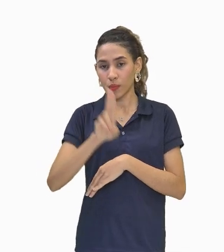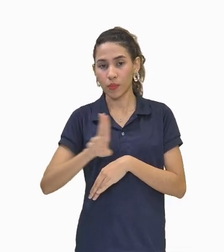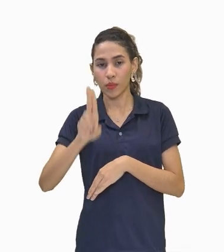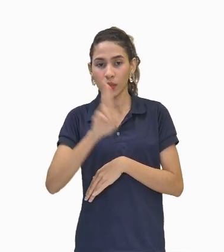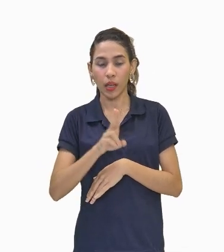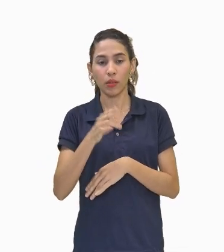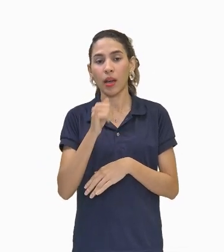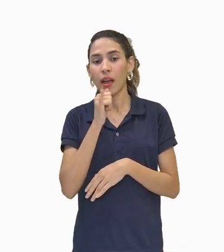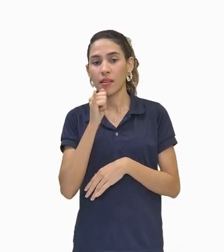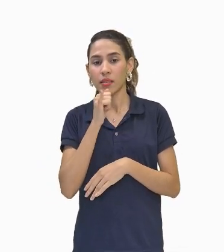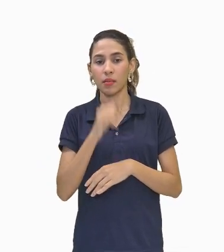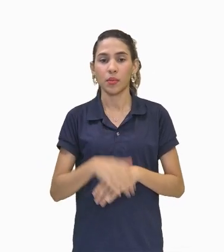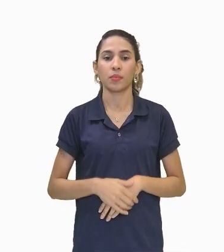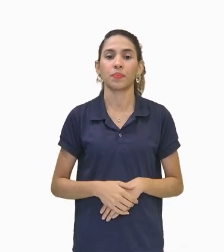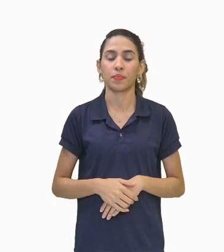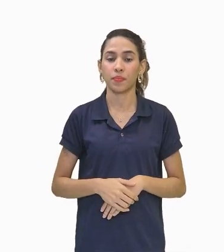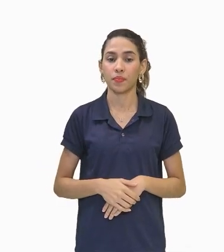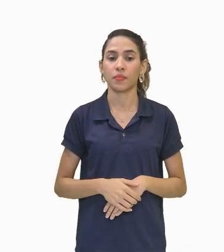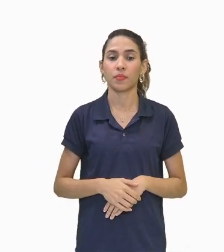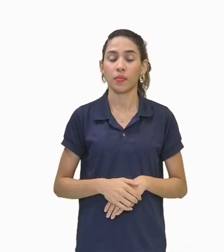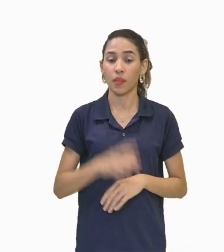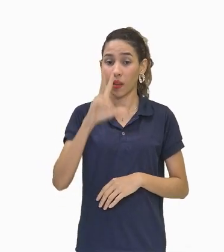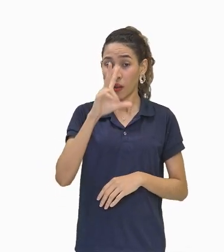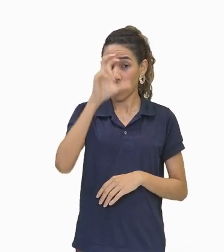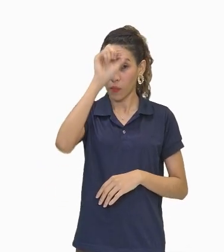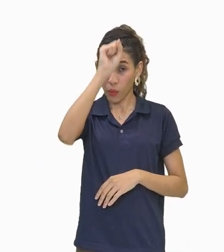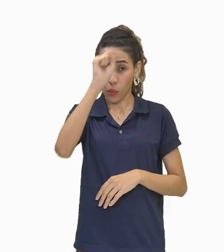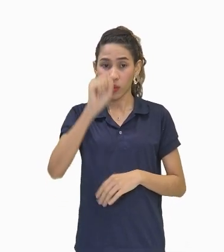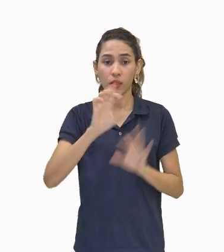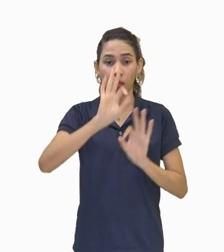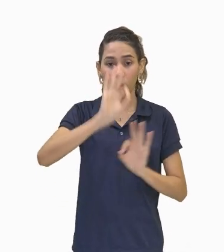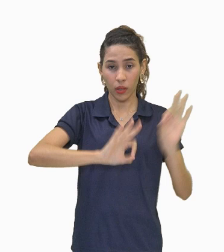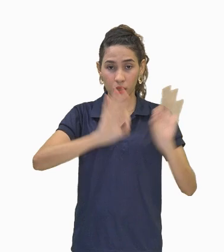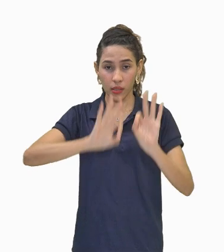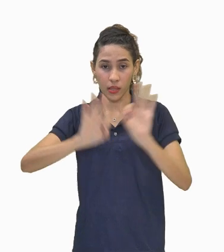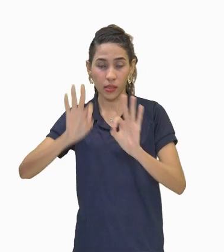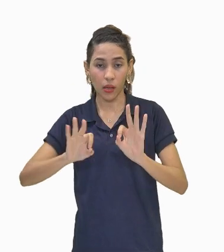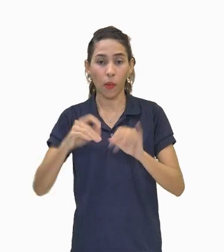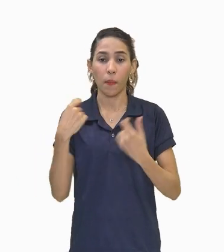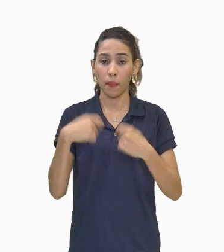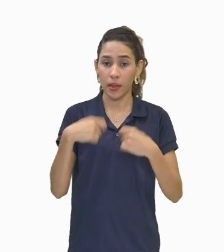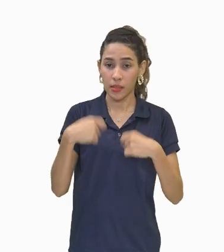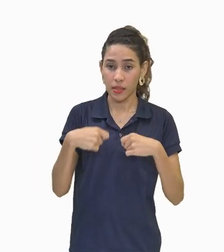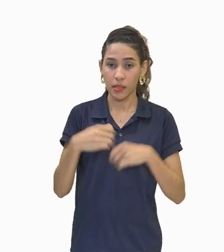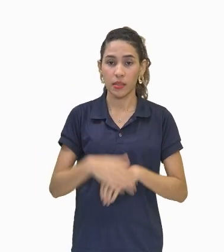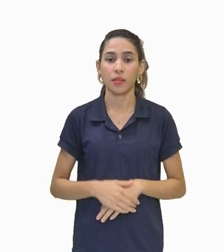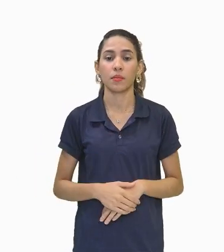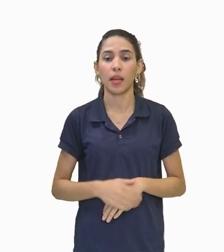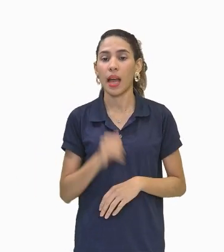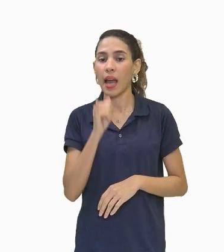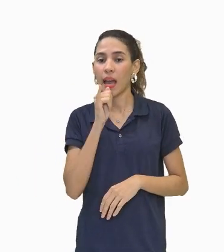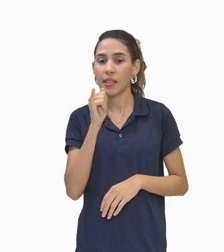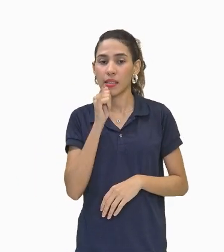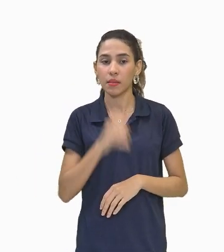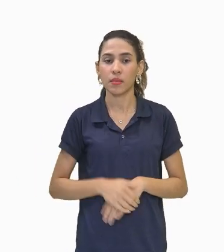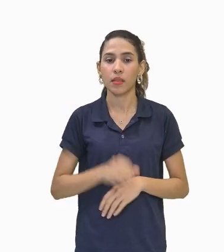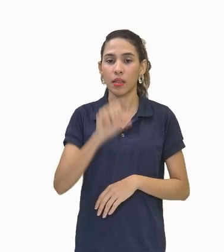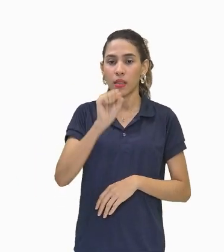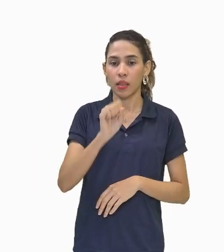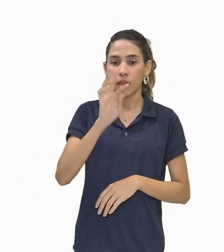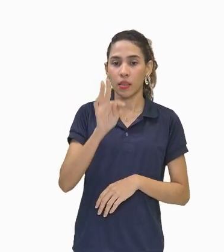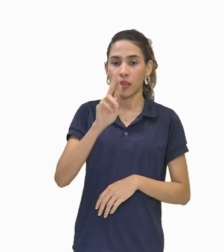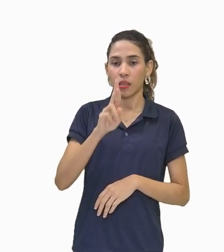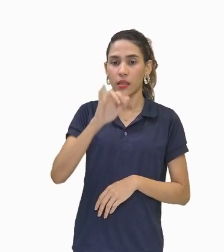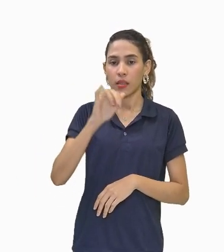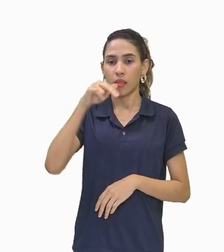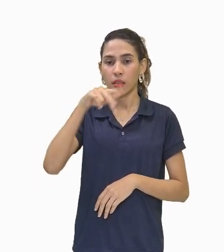é necessária, como em strings de lâmpadas de Natal. Isso que eu estava falando para vocês. Como a aplicação de